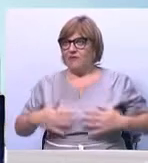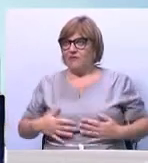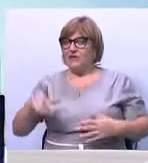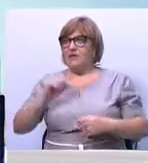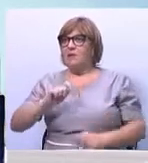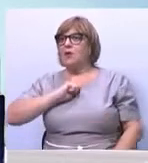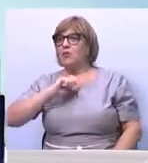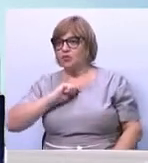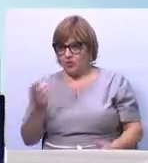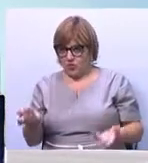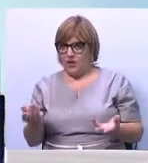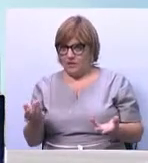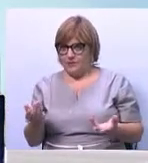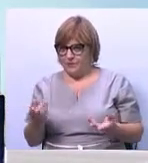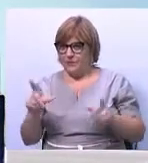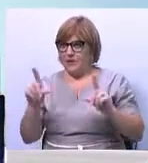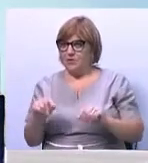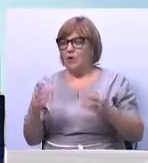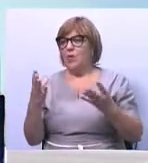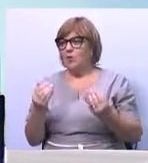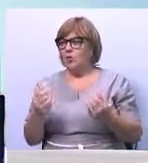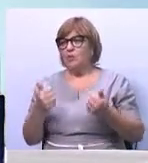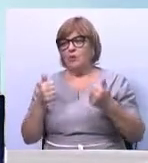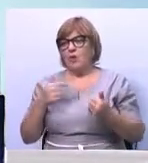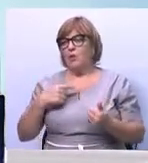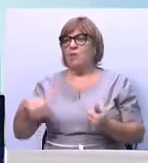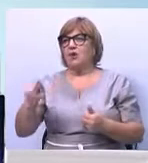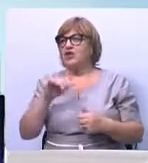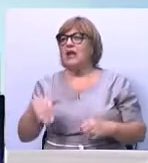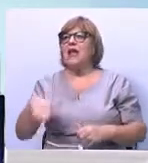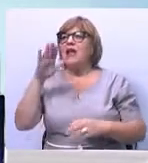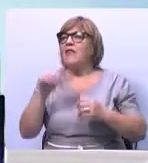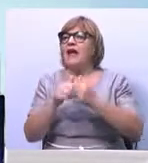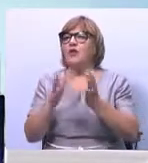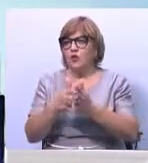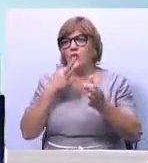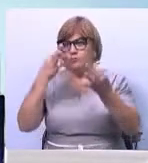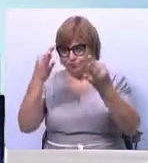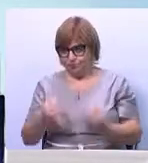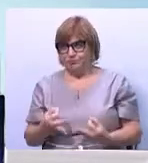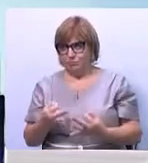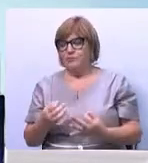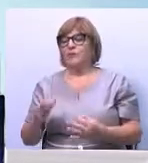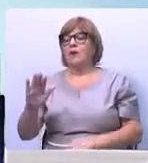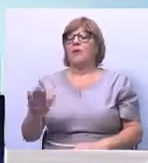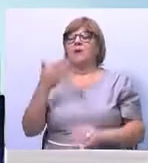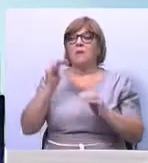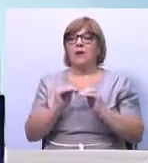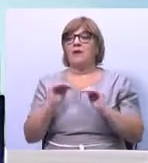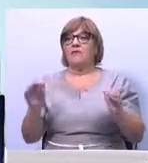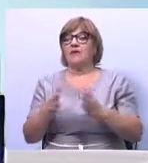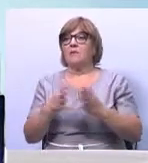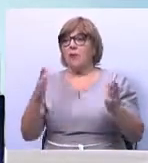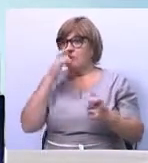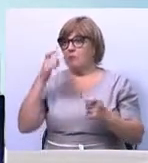nível emocional, e que vai ser muito, muito benéfica para nós, em todas as idades, exatamente. E numa primeira fase, a maior parte